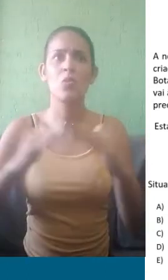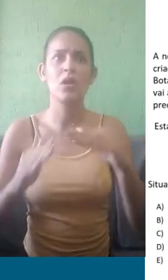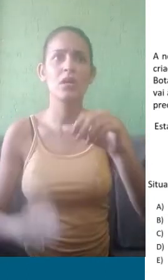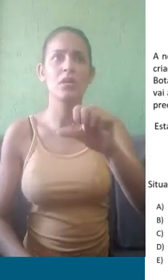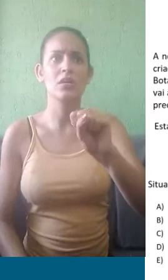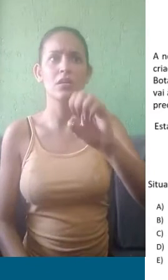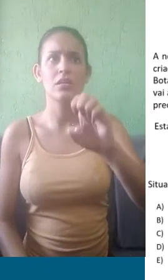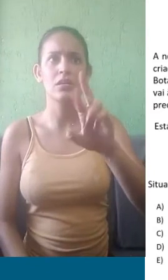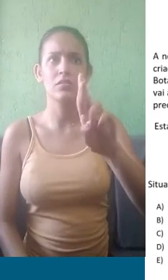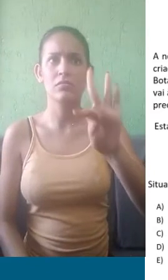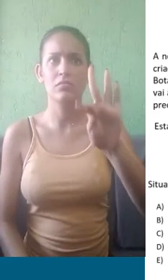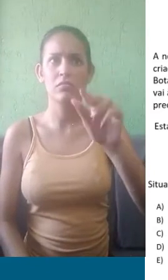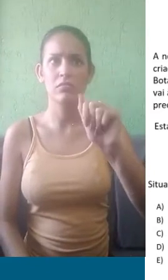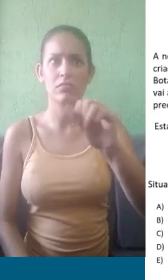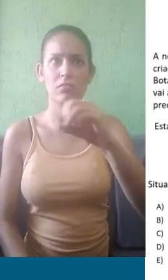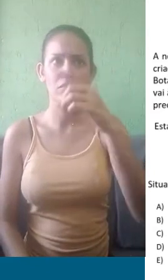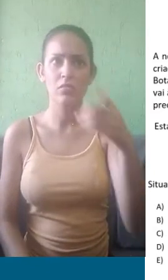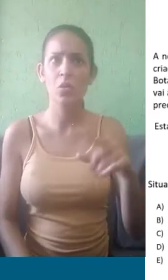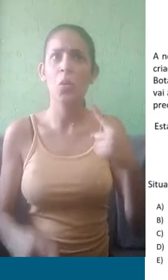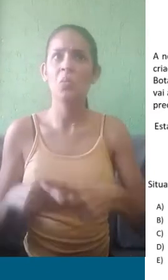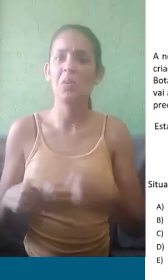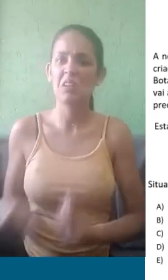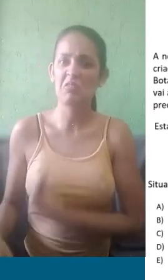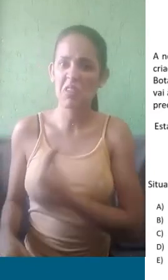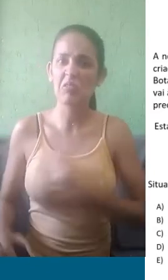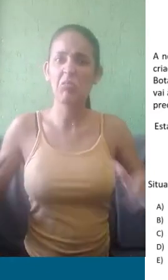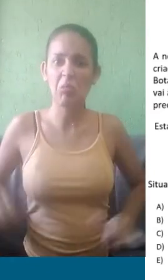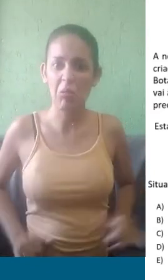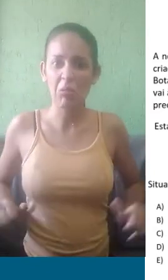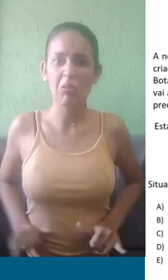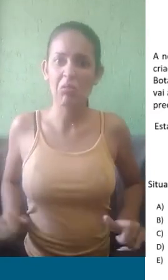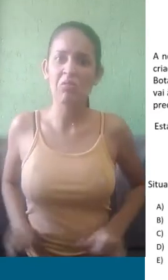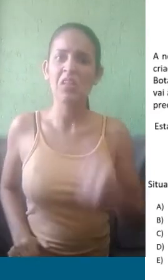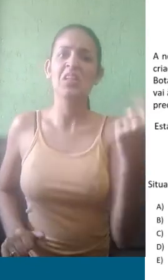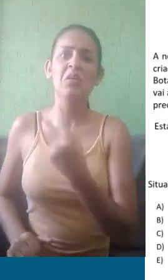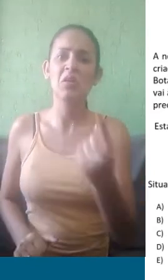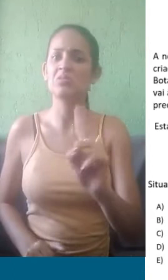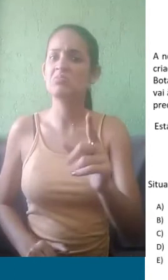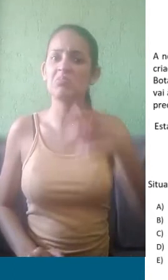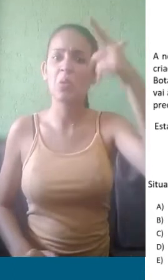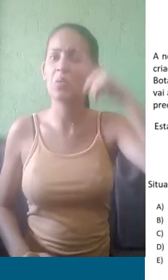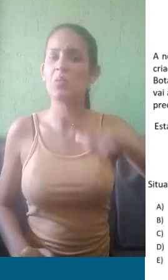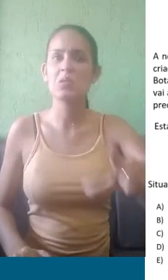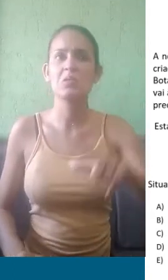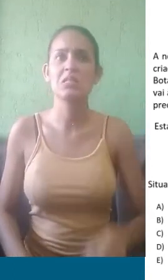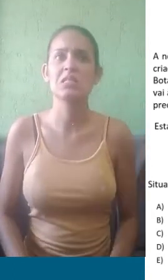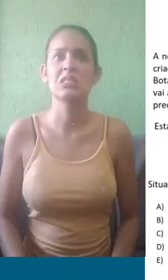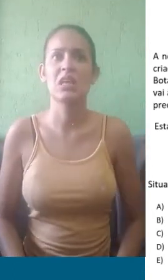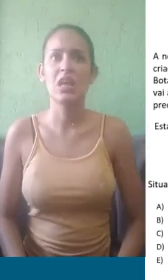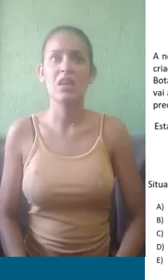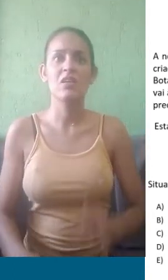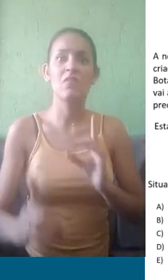não se possa verificar a verdade de suas criações. No mais, é uma continuação do exame de português, uma retórica mais